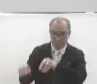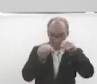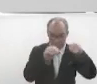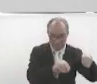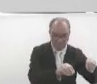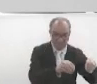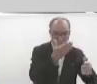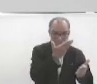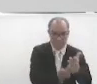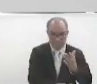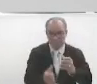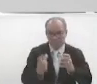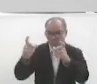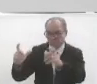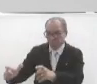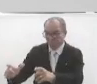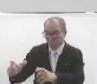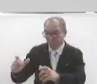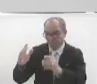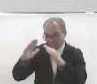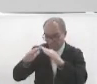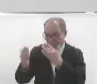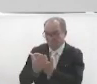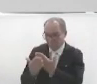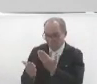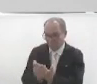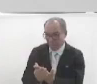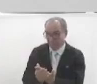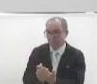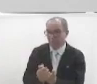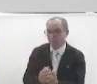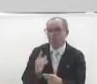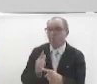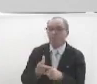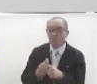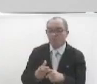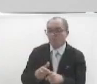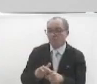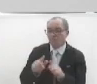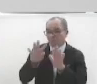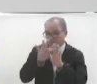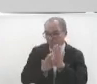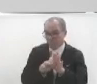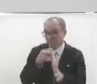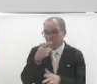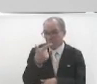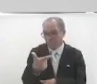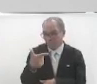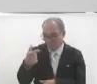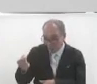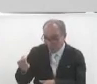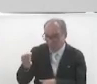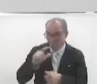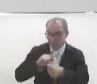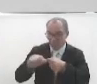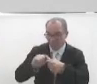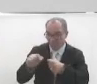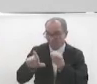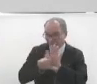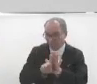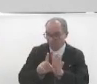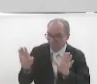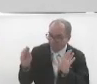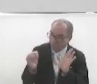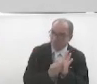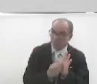zona rural perderá sua vaga na respectiva Unidade Escolar nos termos do artigo vinhos de vigésimo dessa